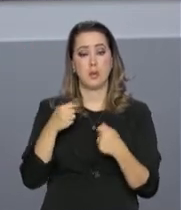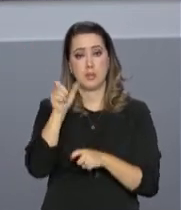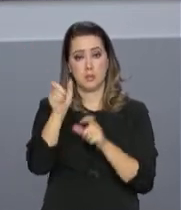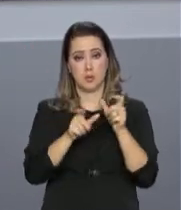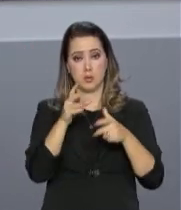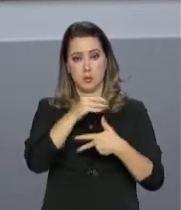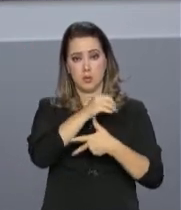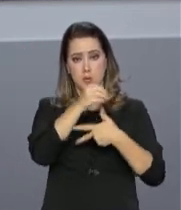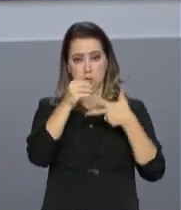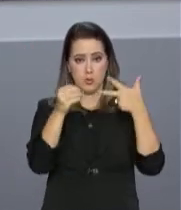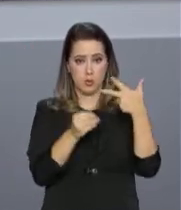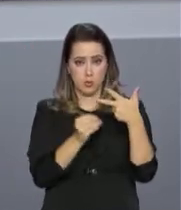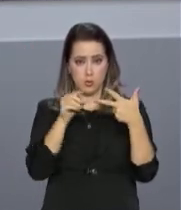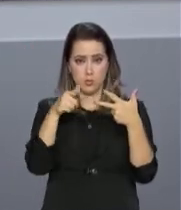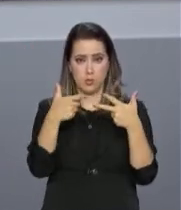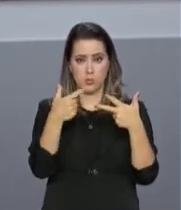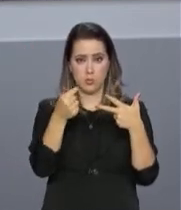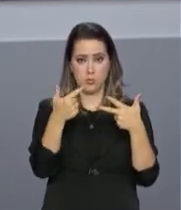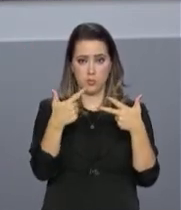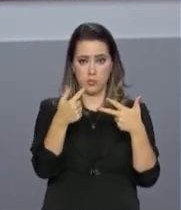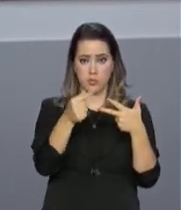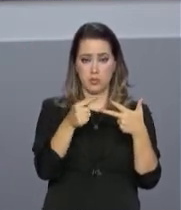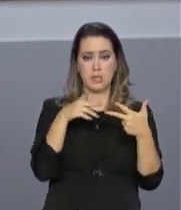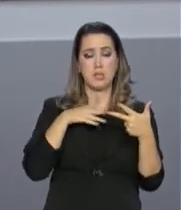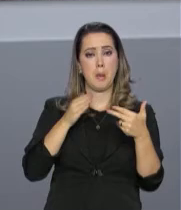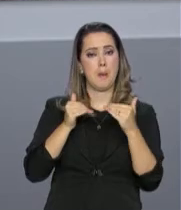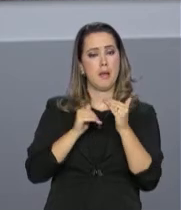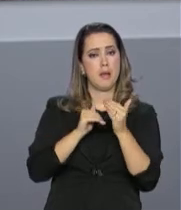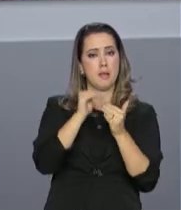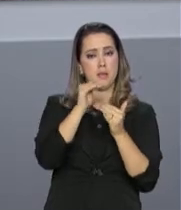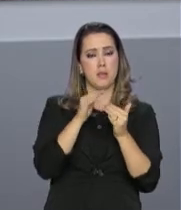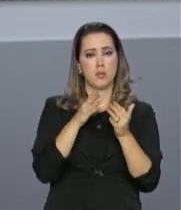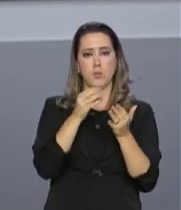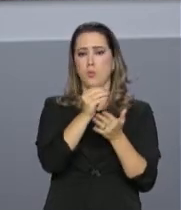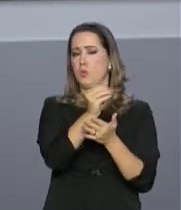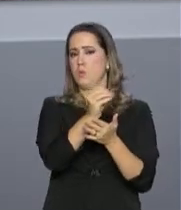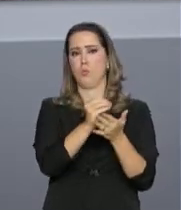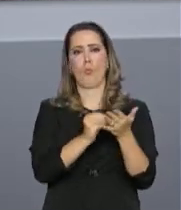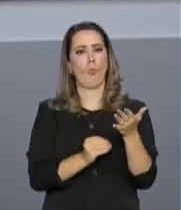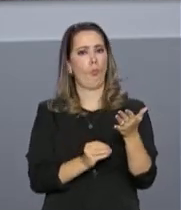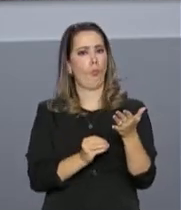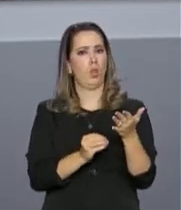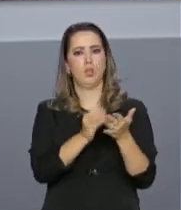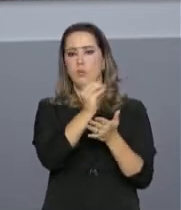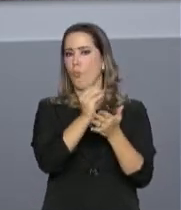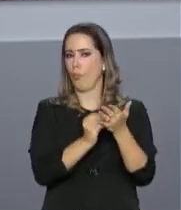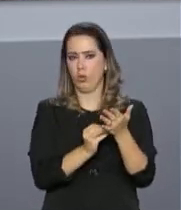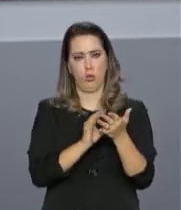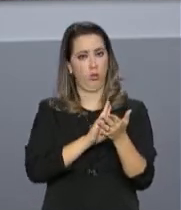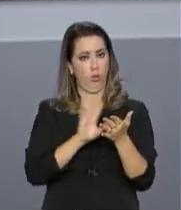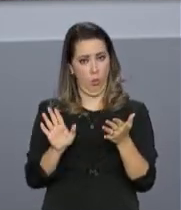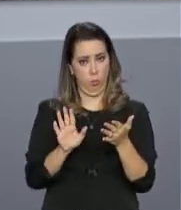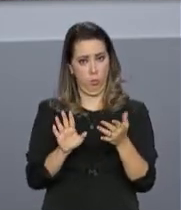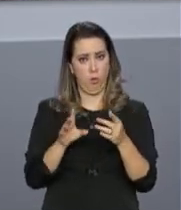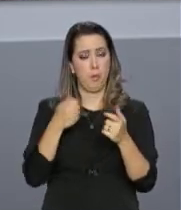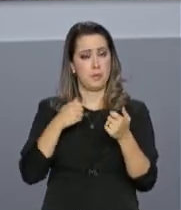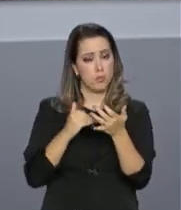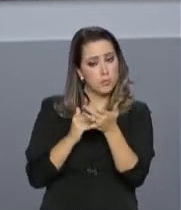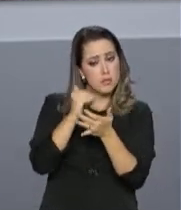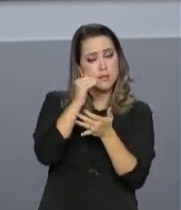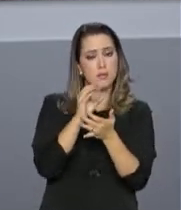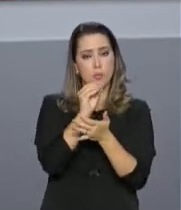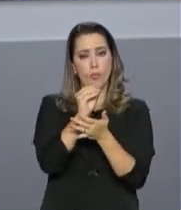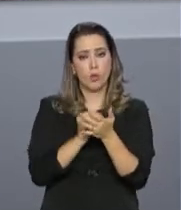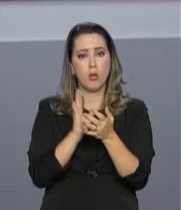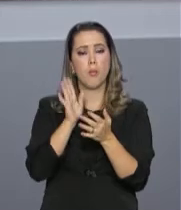do ensino médio 2010 17 o enem e tiraram nota maior que zero na redação já podem se inscrever no sisu que é o sistema